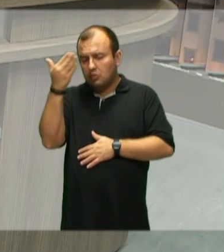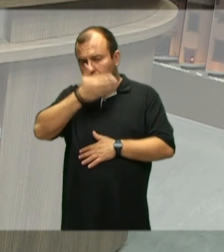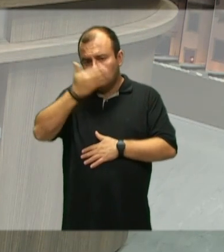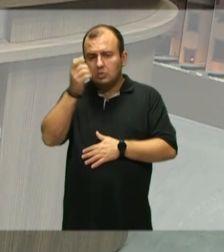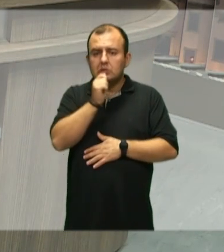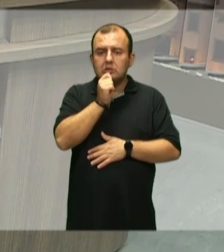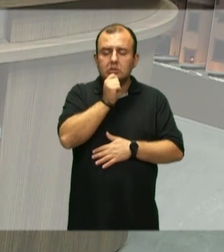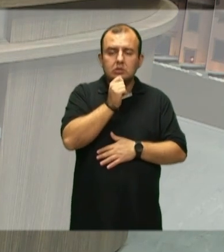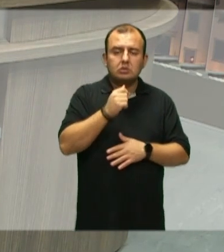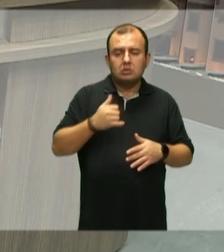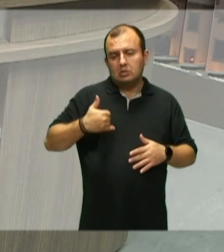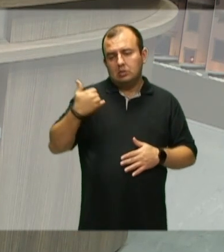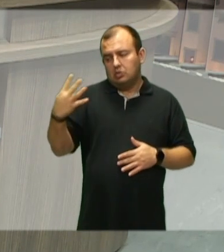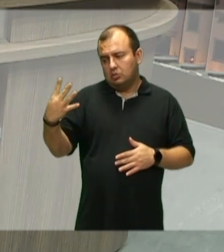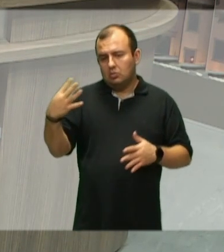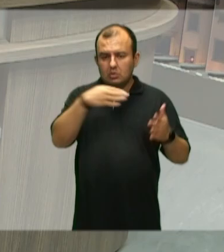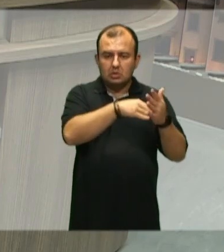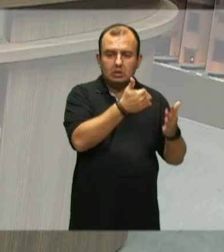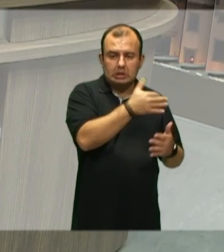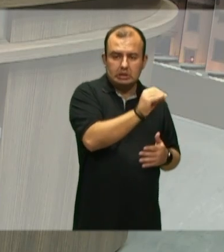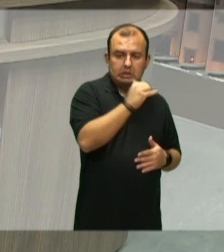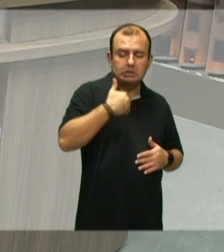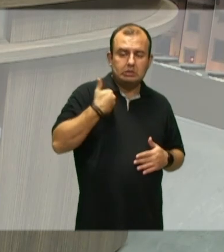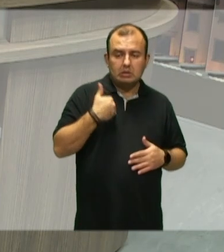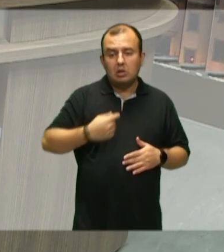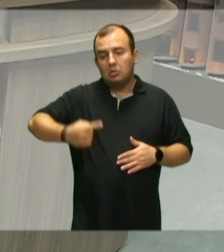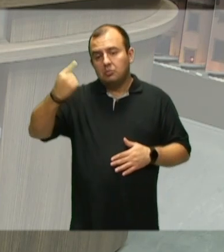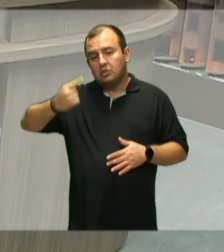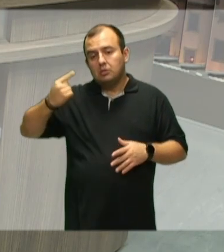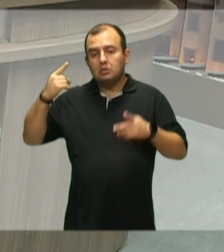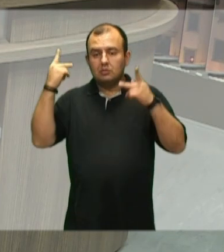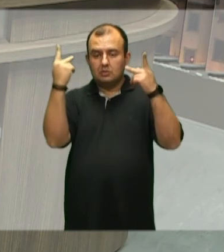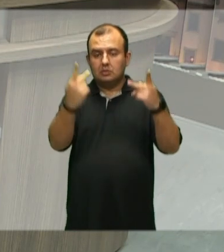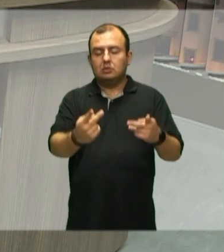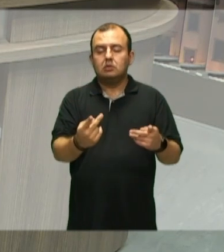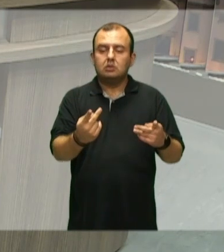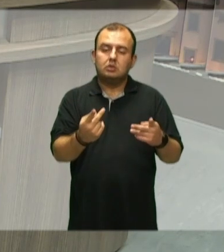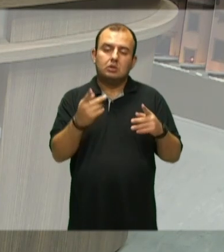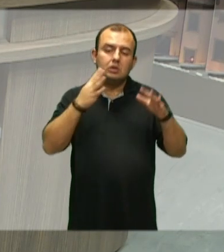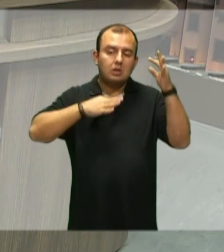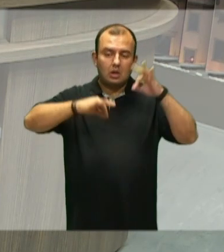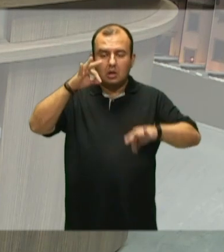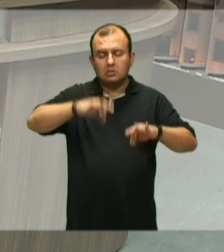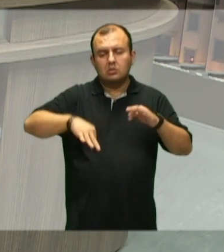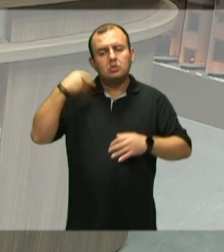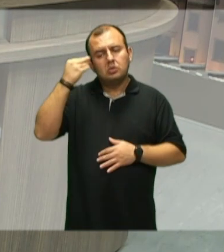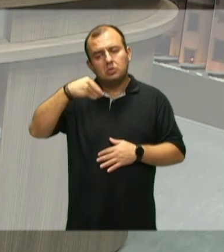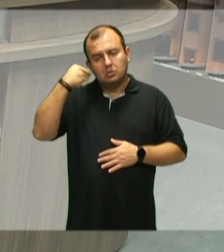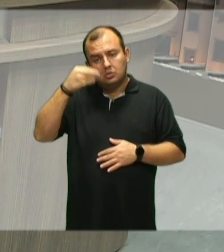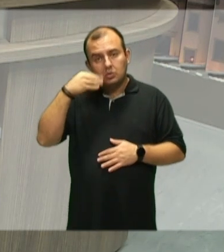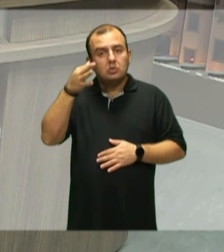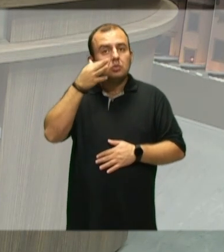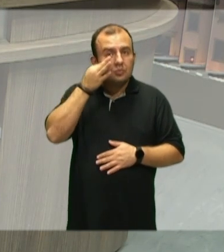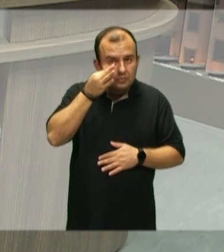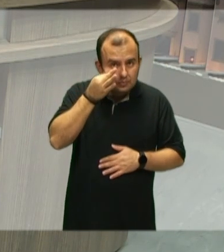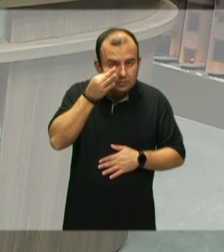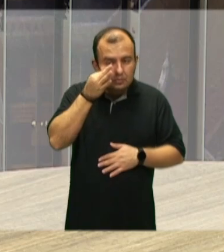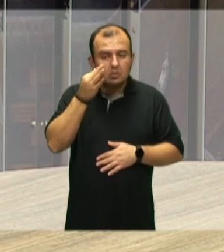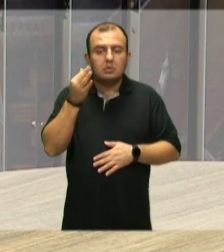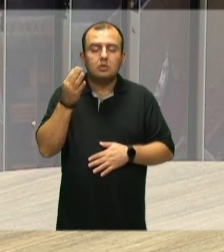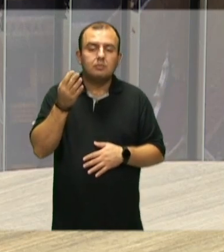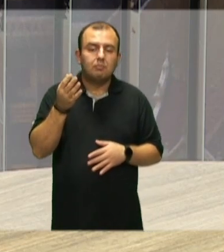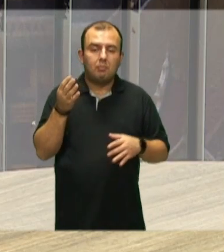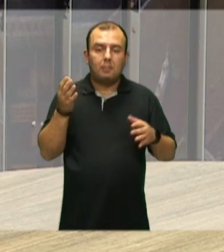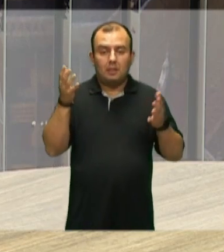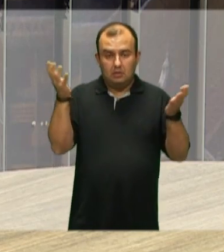faixa de 4 a 10 anos, é a primeira vez que está indo, né? E eu acho que essa experiência do ao vivo, do que